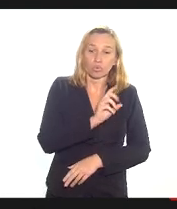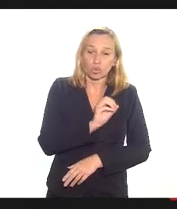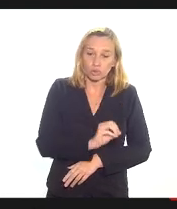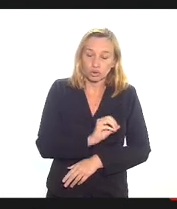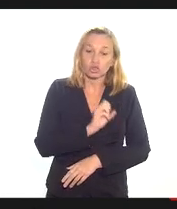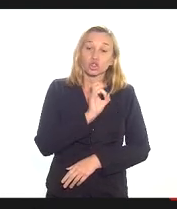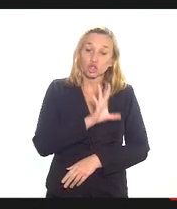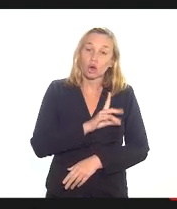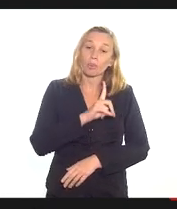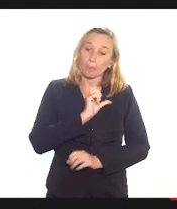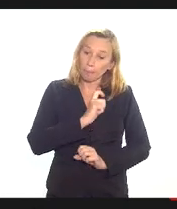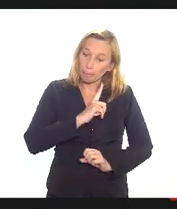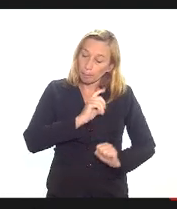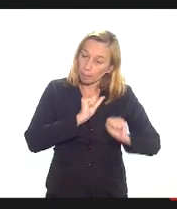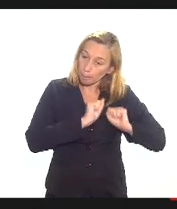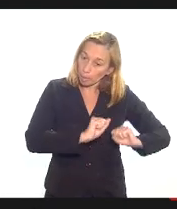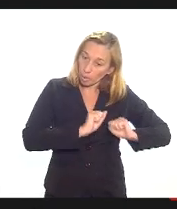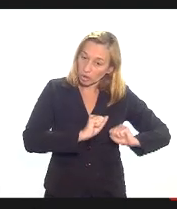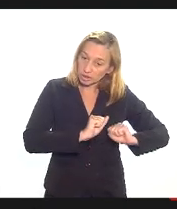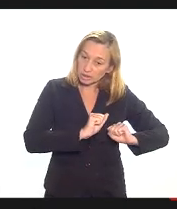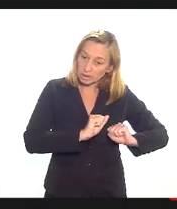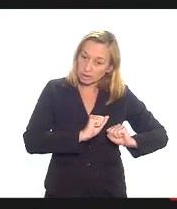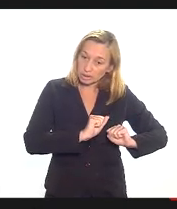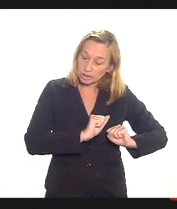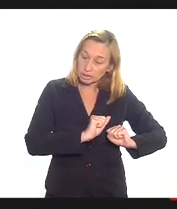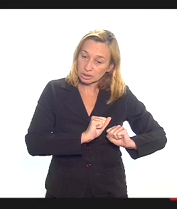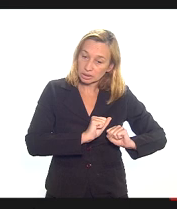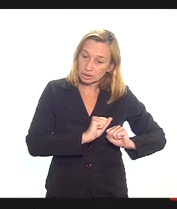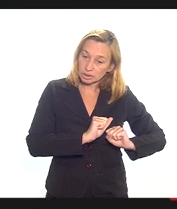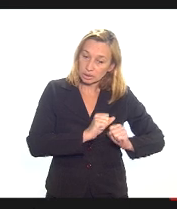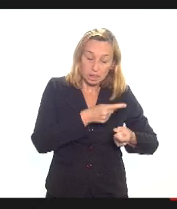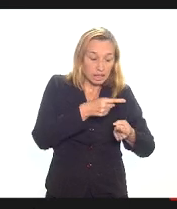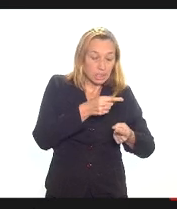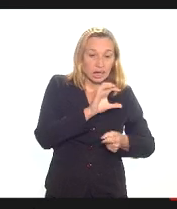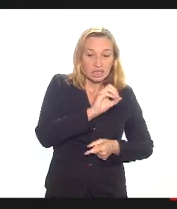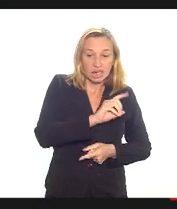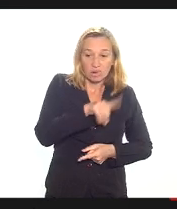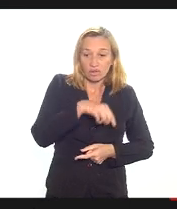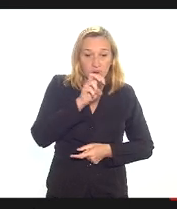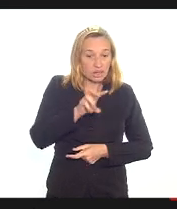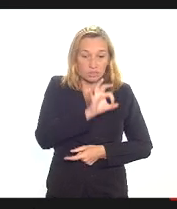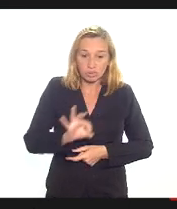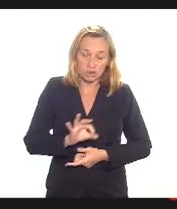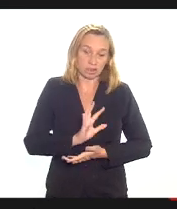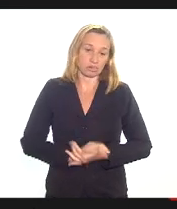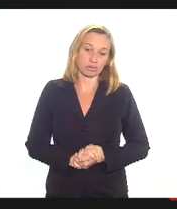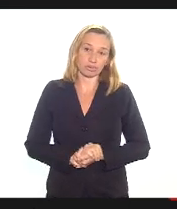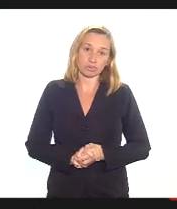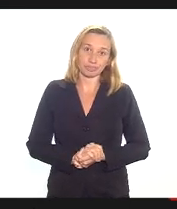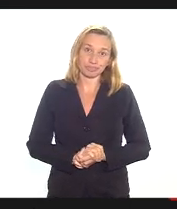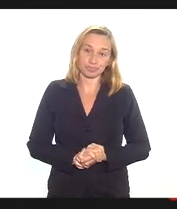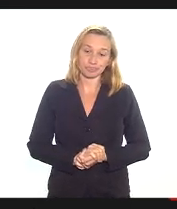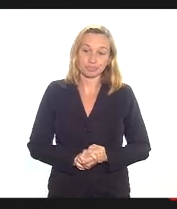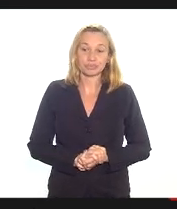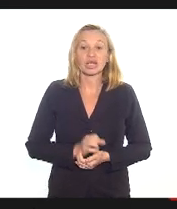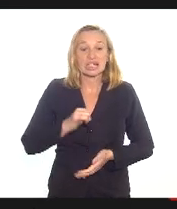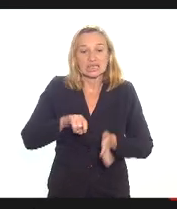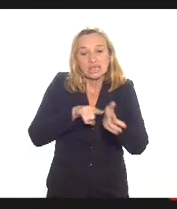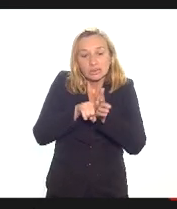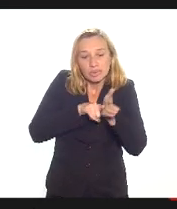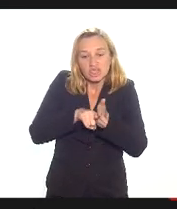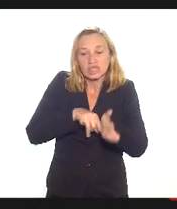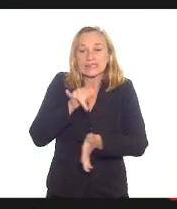só pode ser considerada no 0,5% externo. Se o CEMPES fez alguma pesquisa,